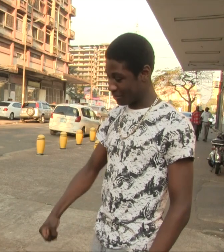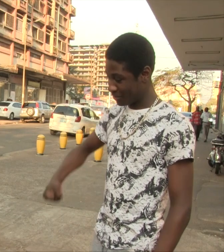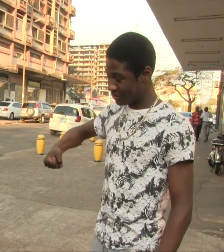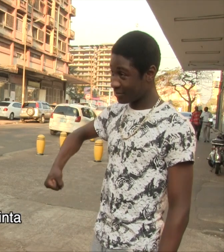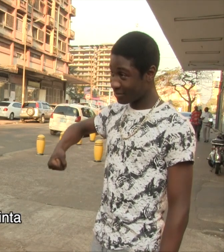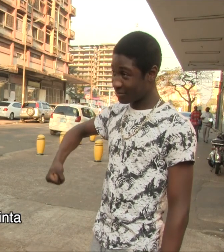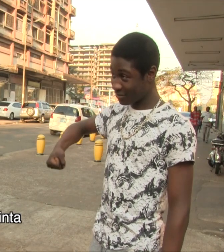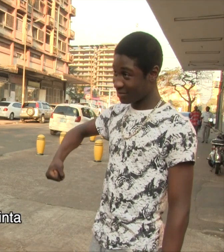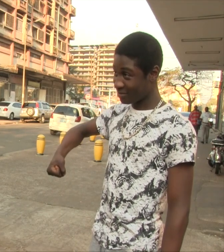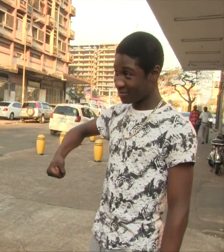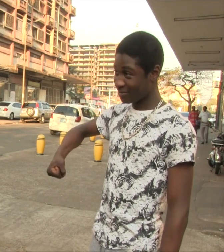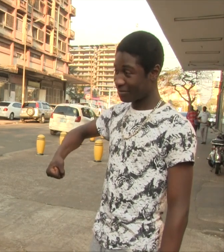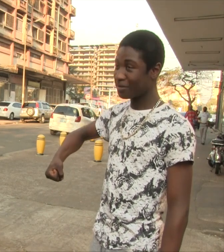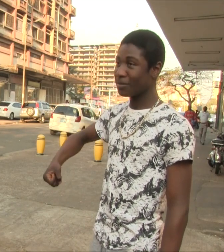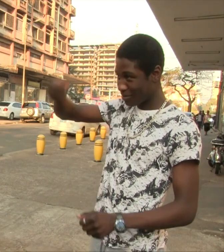Tinta.